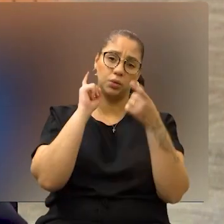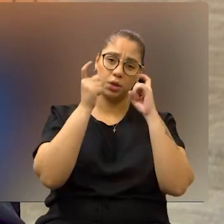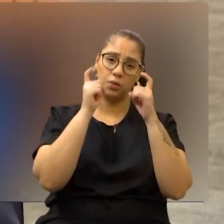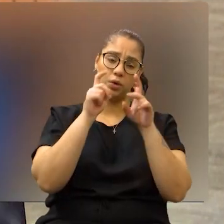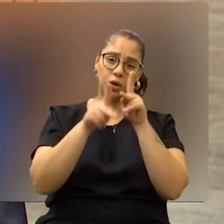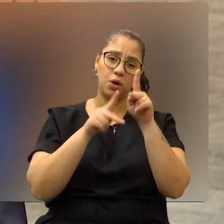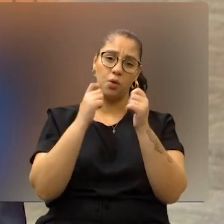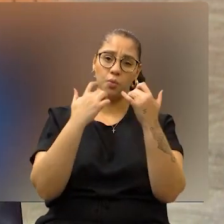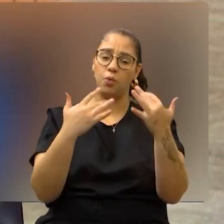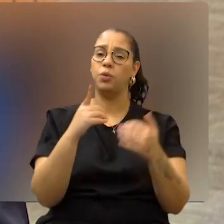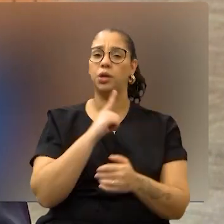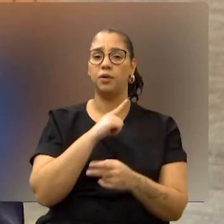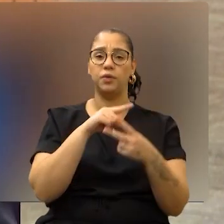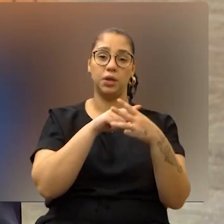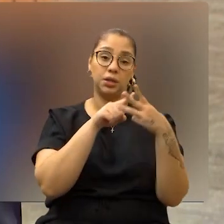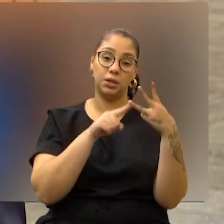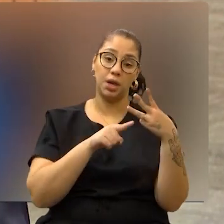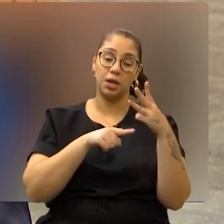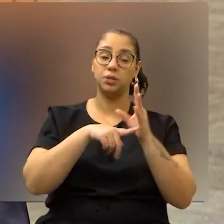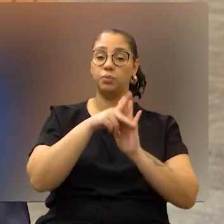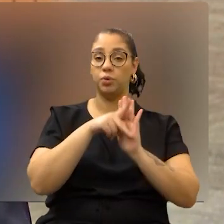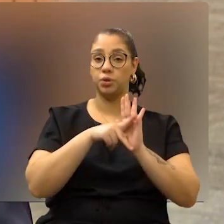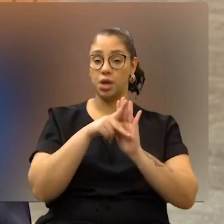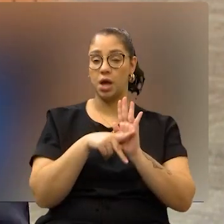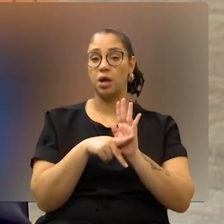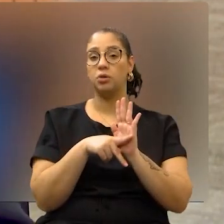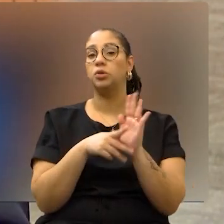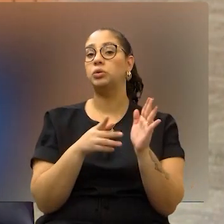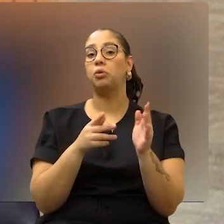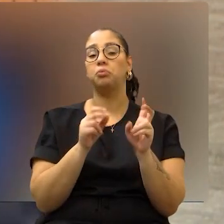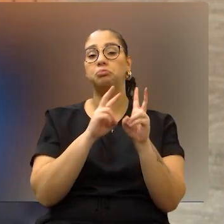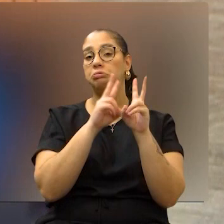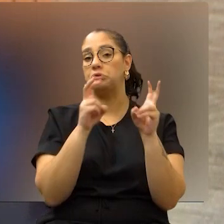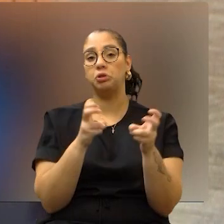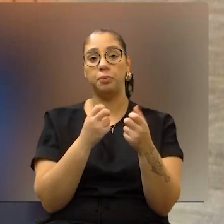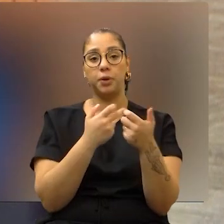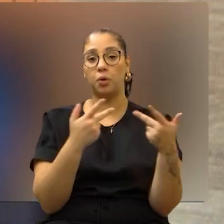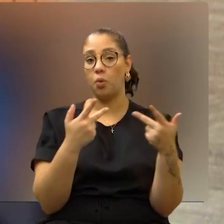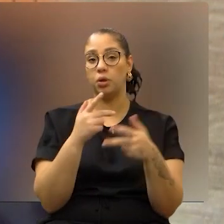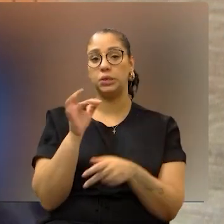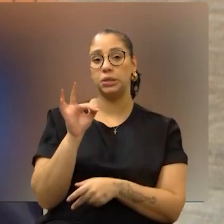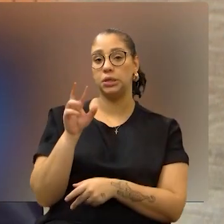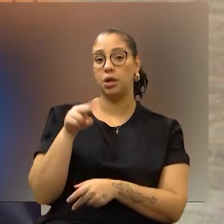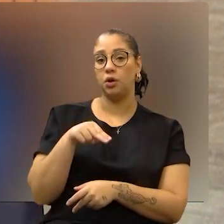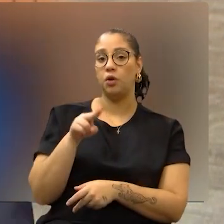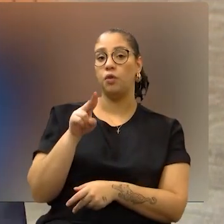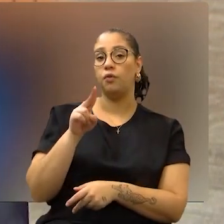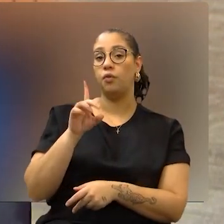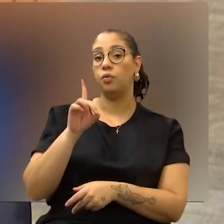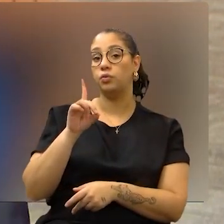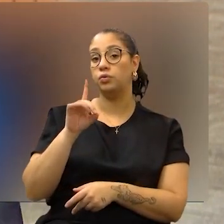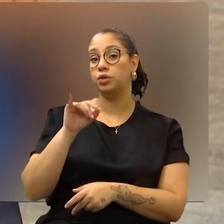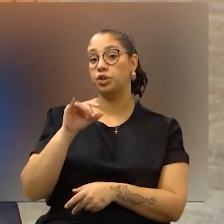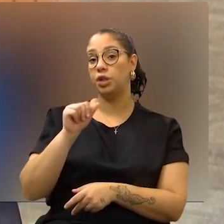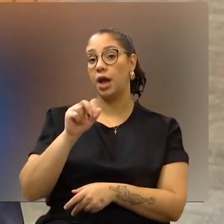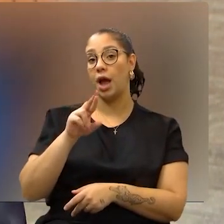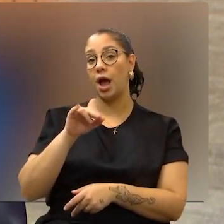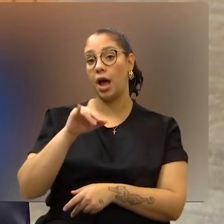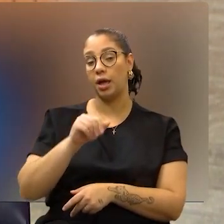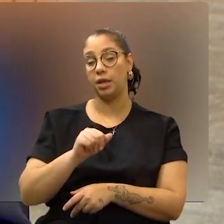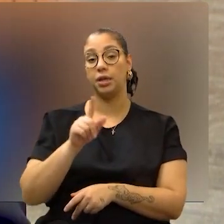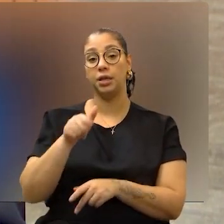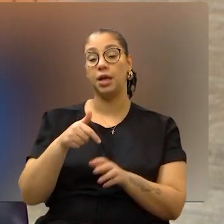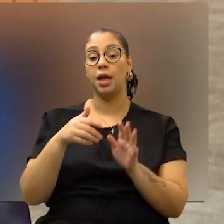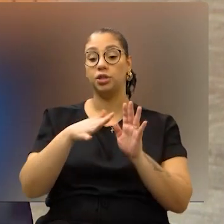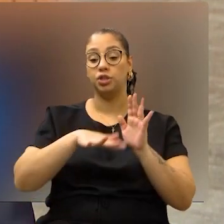12ª audiência pública. Foram 3 projetos que trataram de questões fundiárias, né, porque são áreas